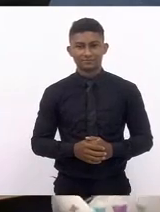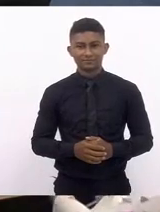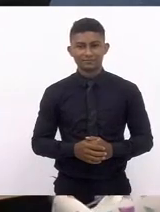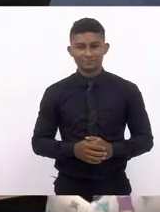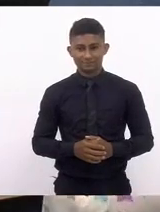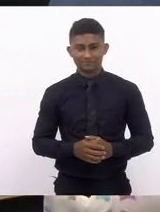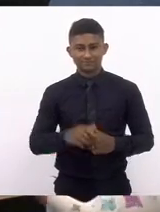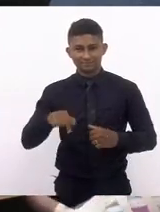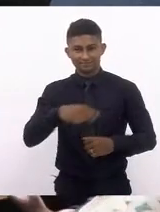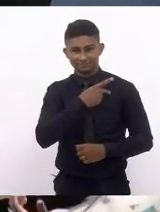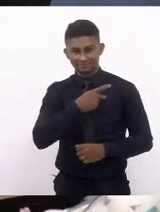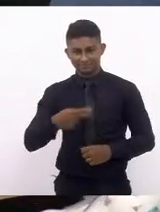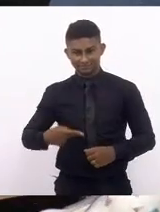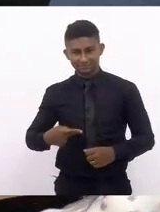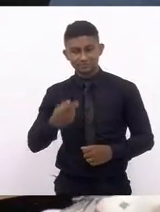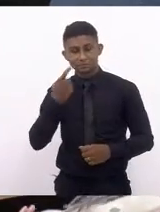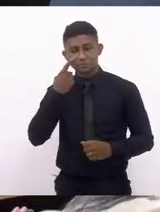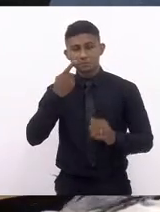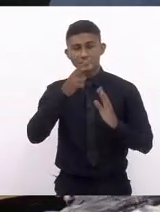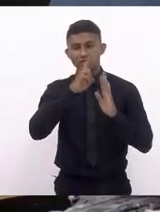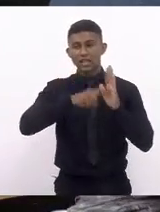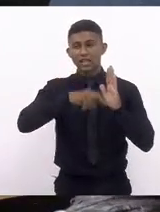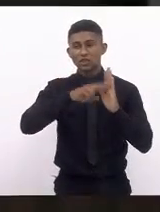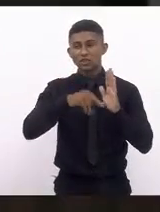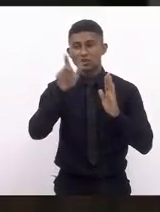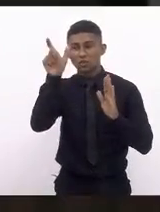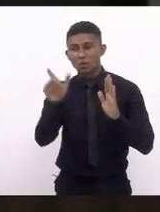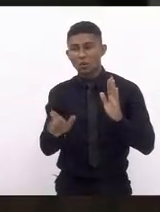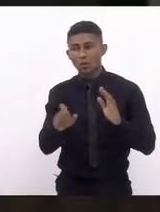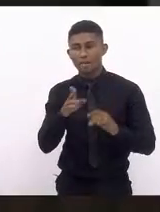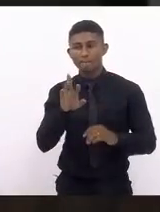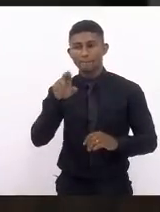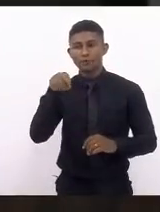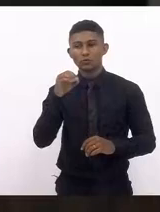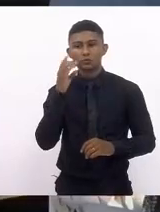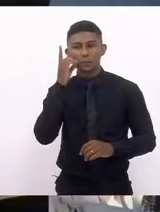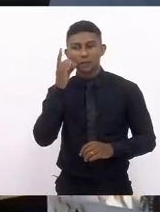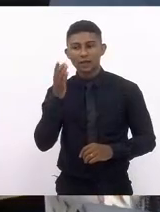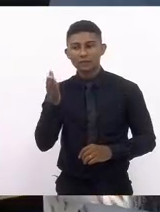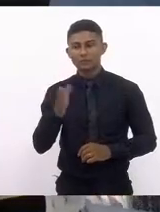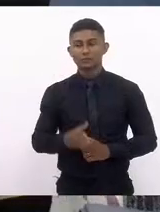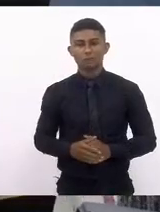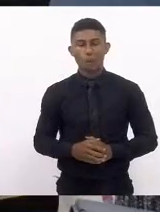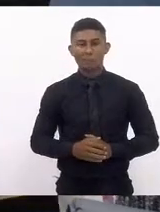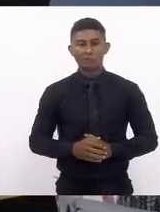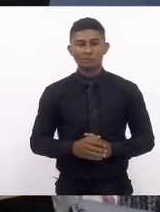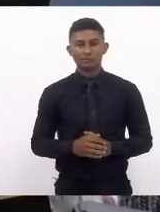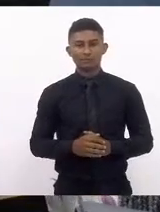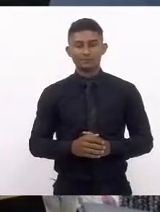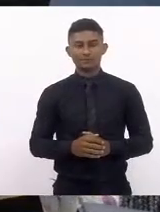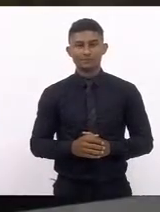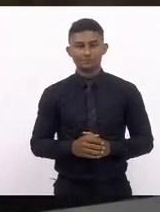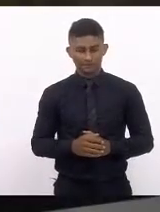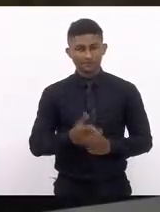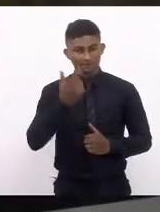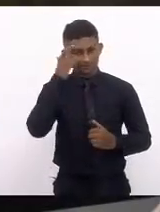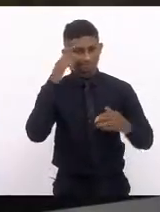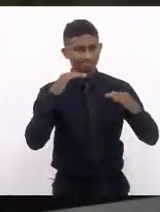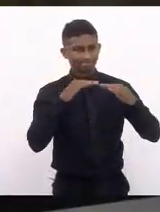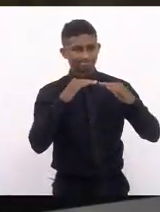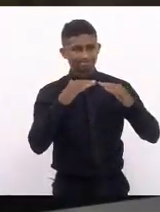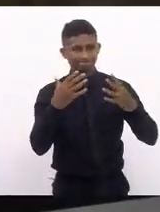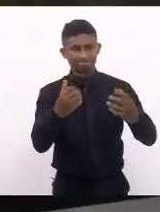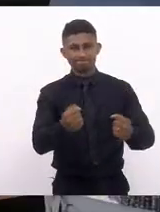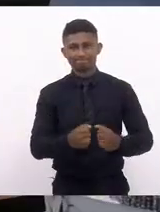a presença de siga na relator Deputado Bruno da lari ê é favorável seu